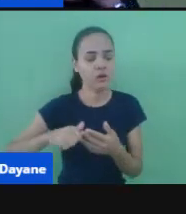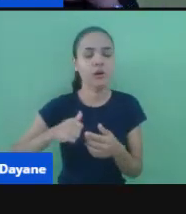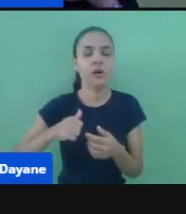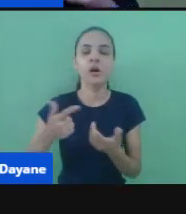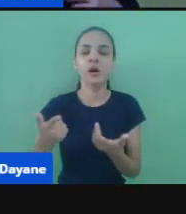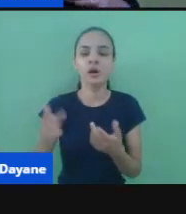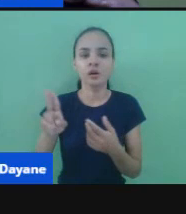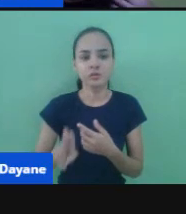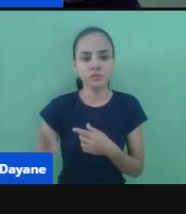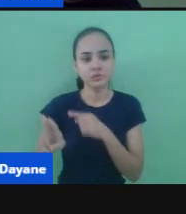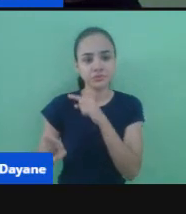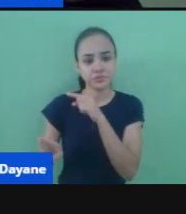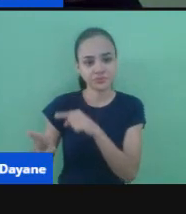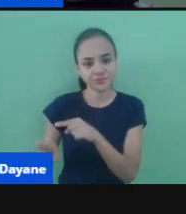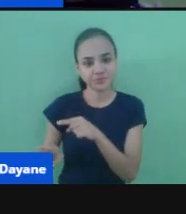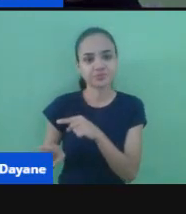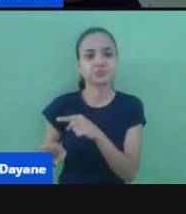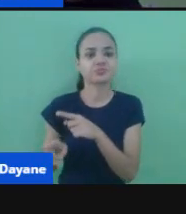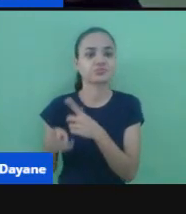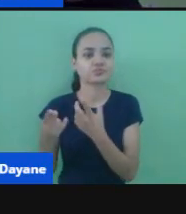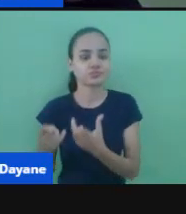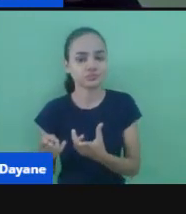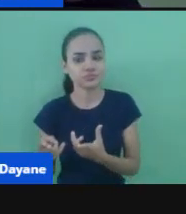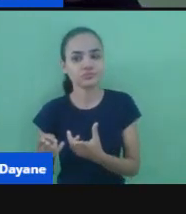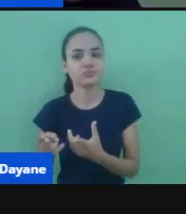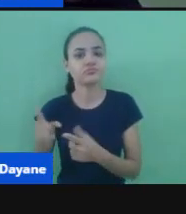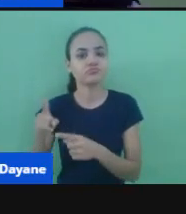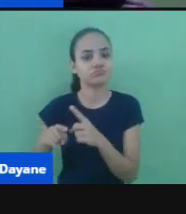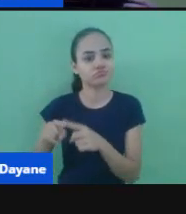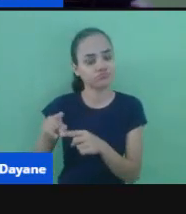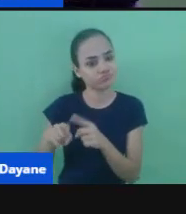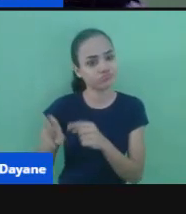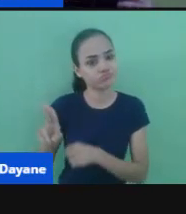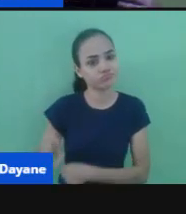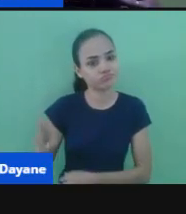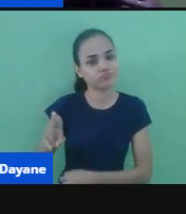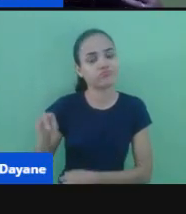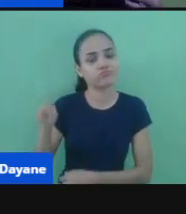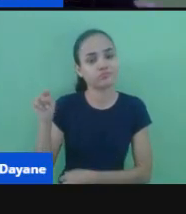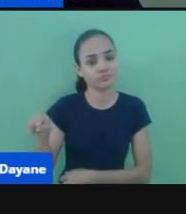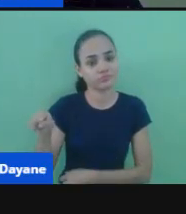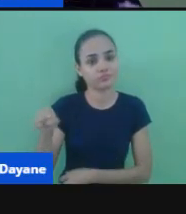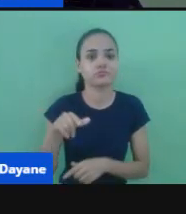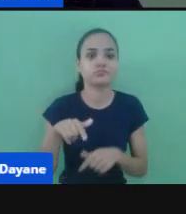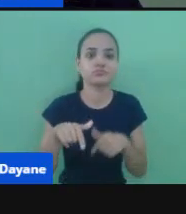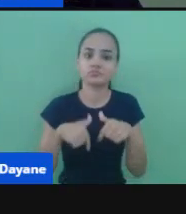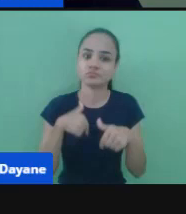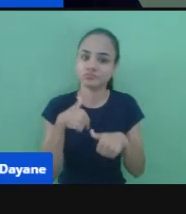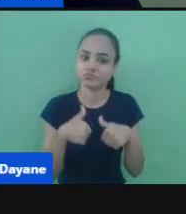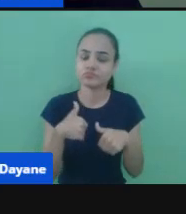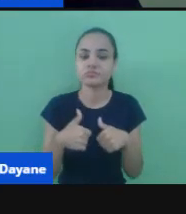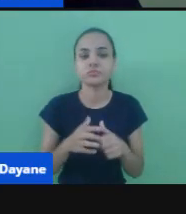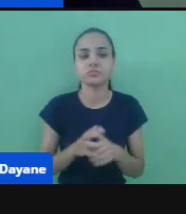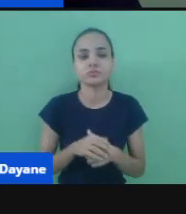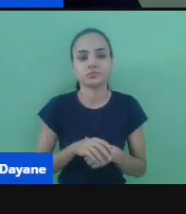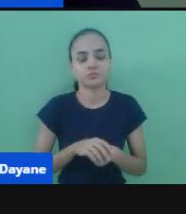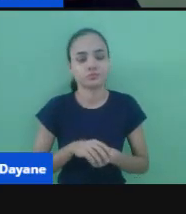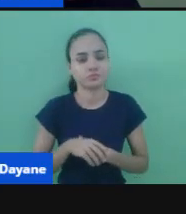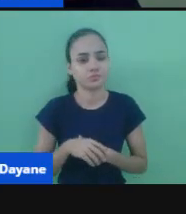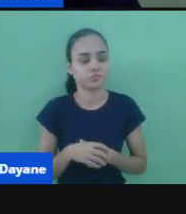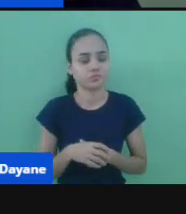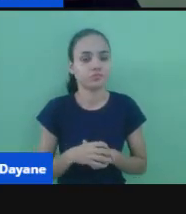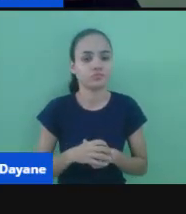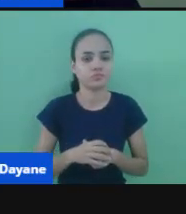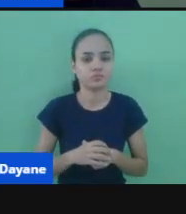teorias do documentário, eles vêm evoluindo a cada ano, e assim, toda hora está surgindo um novo